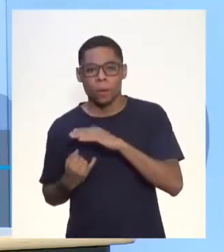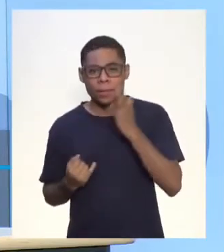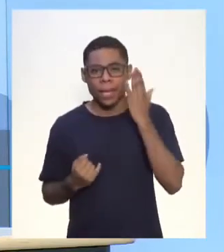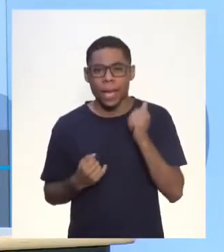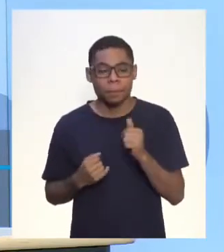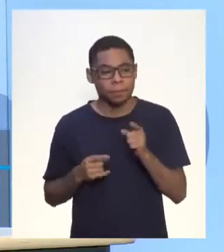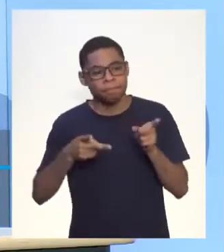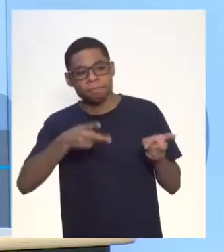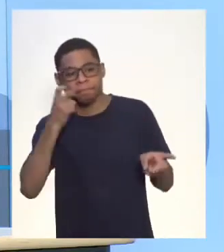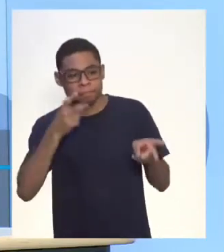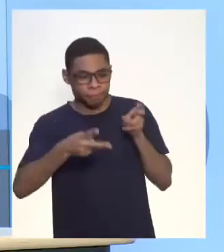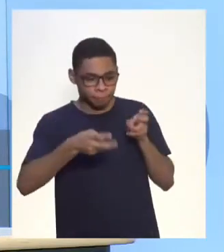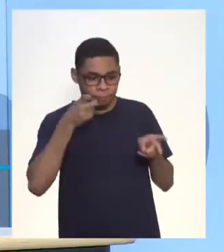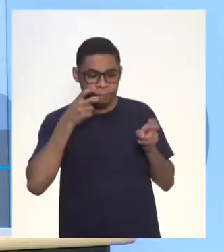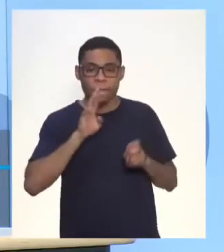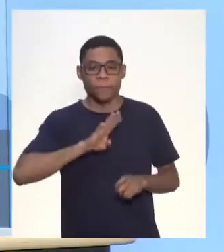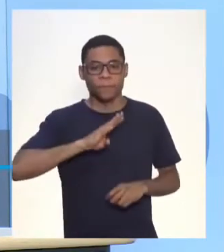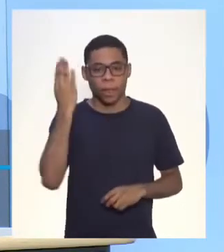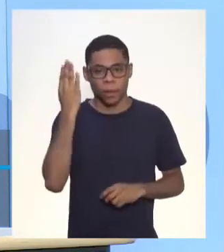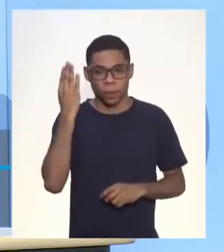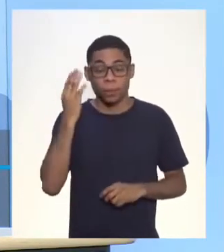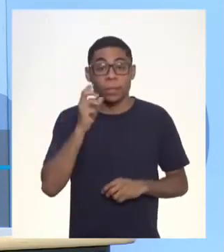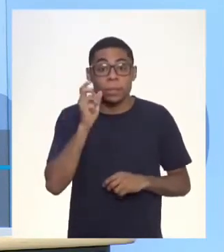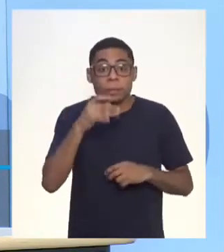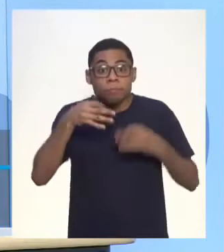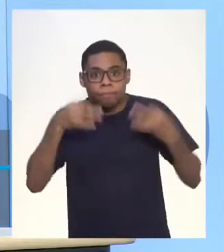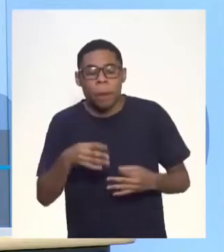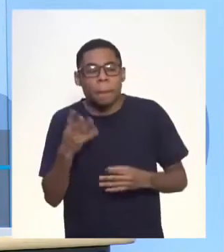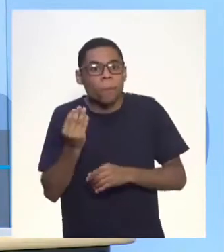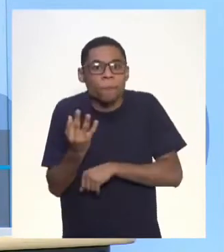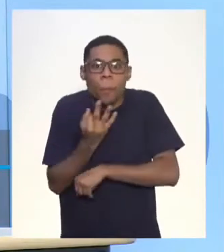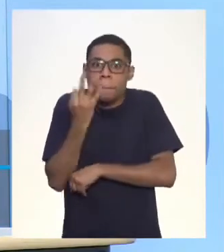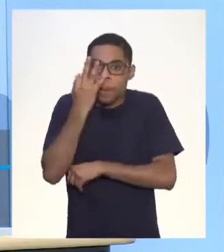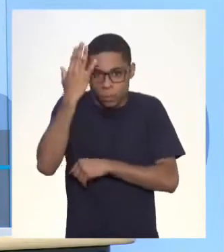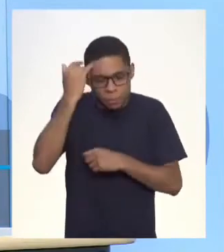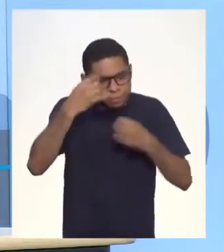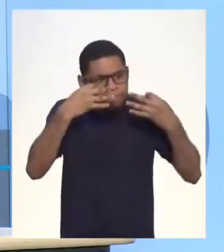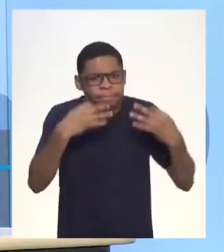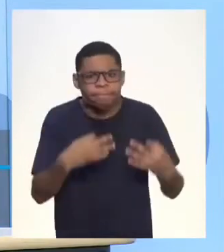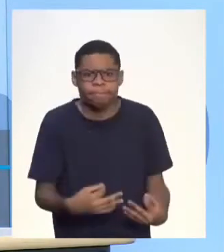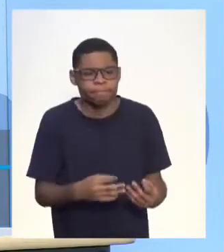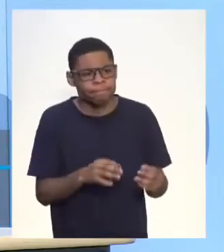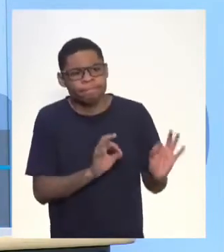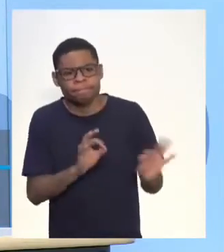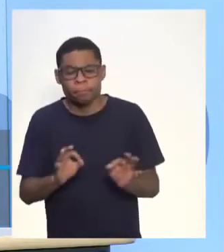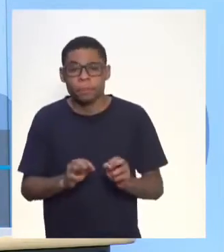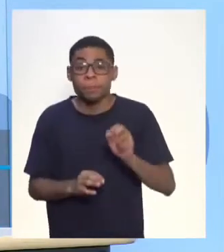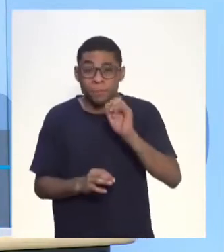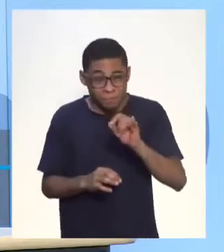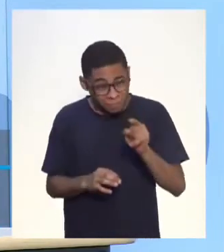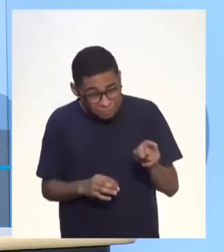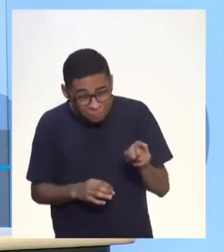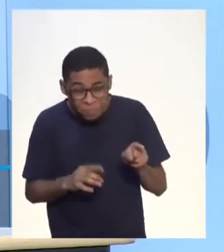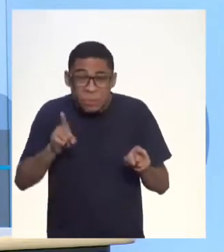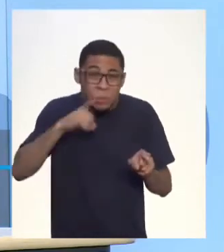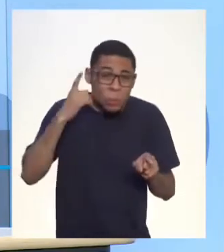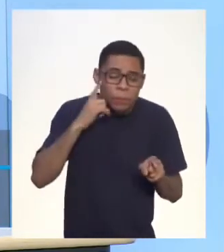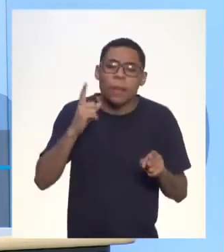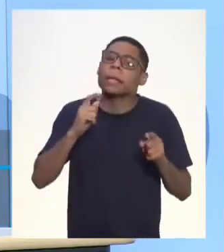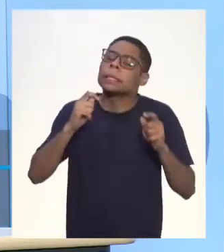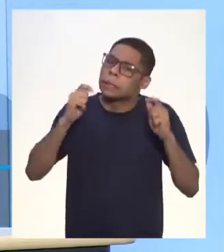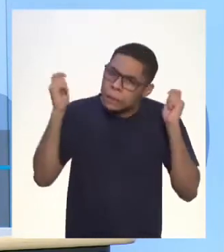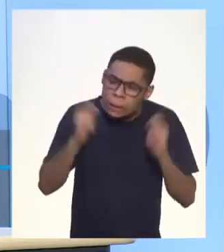gente perceber sim se é verdadeiro ou falso. E se fica alguma dúvida, a gente ainda pode